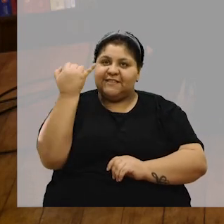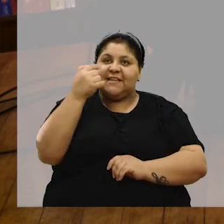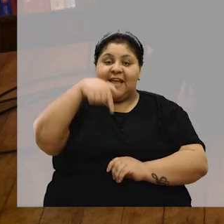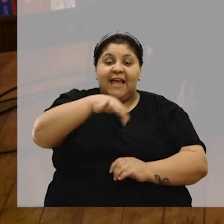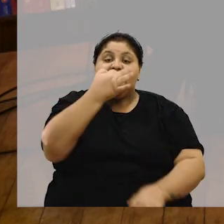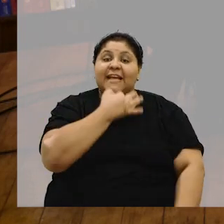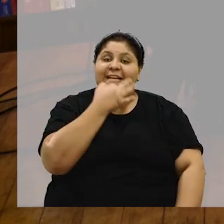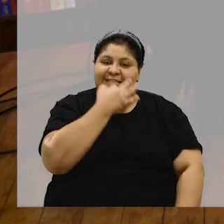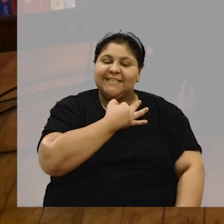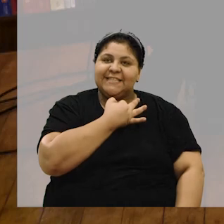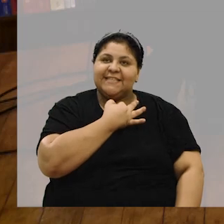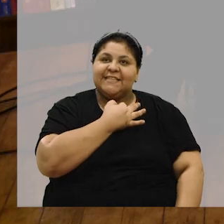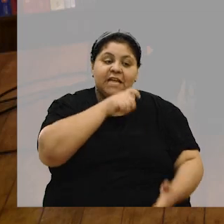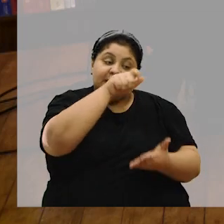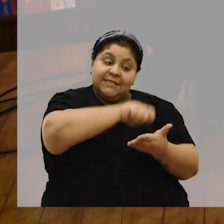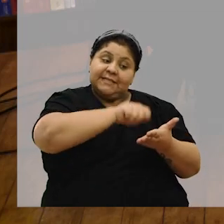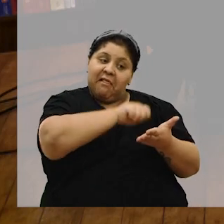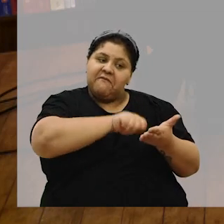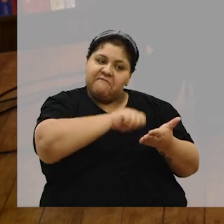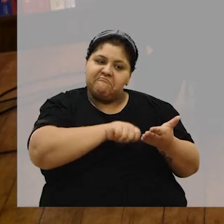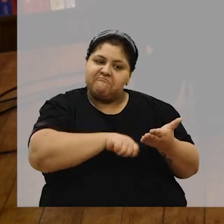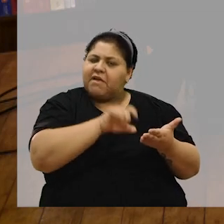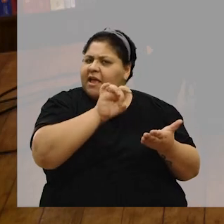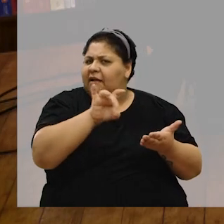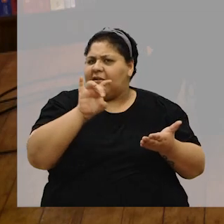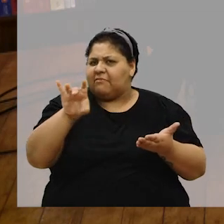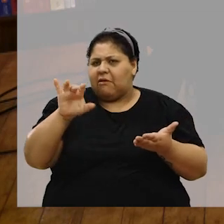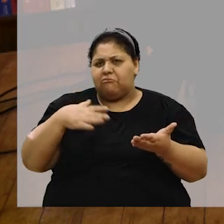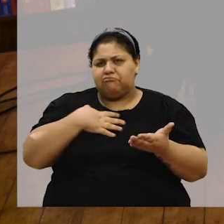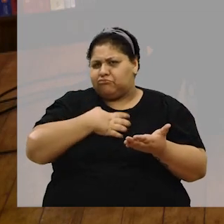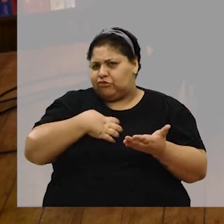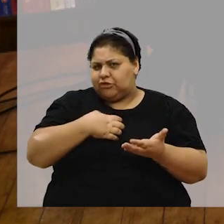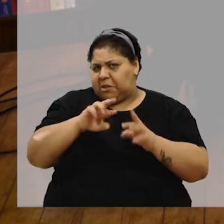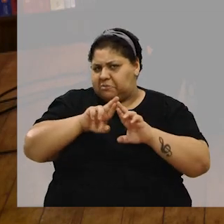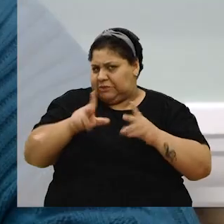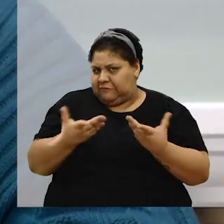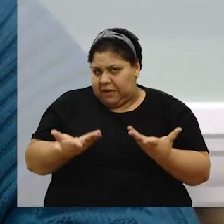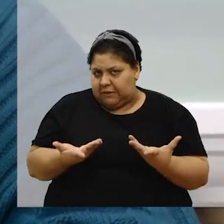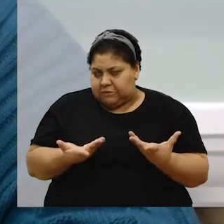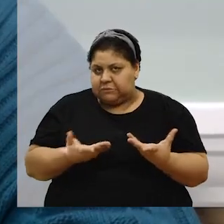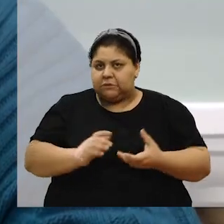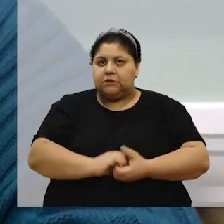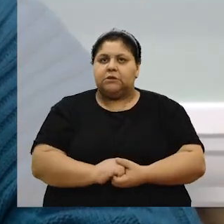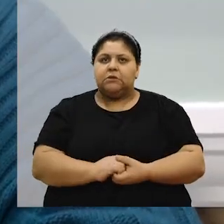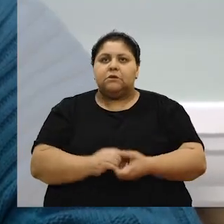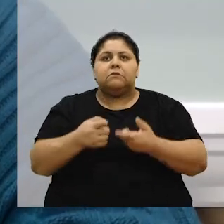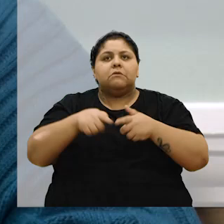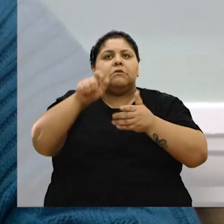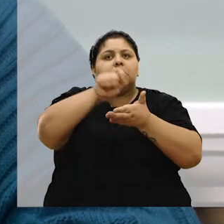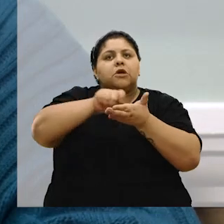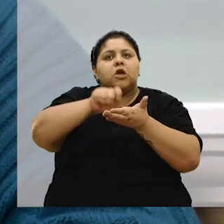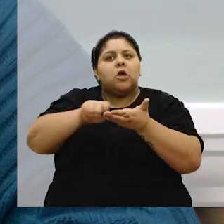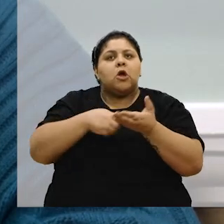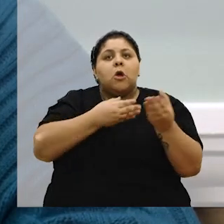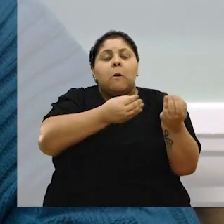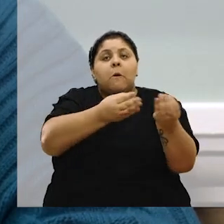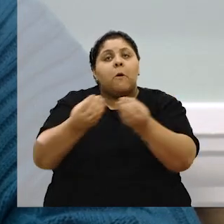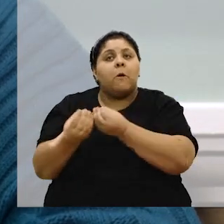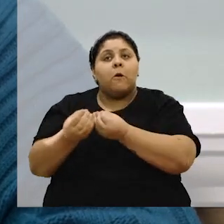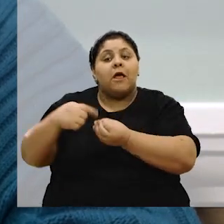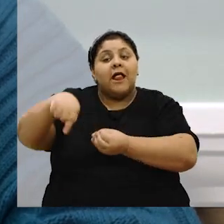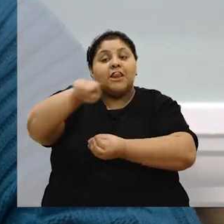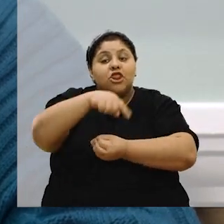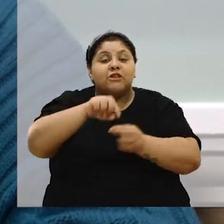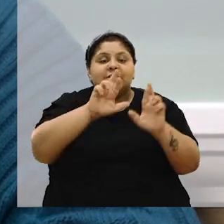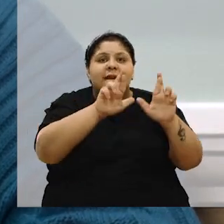muito importante. Nós aqui em Caxias escrevemos, cada um do seu estilo, cada um escritor com o seu estilo, mas nós escrevemos